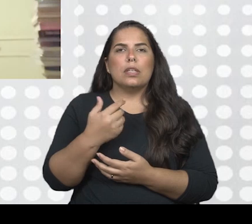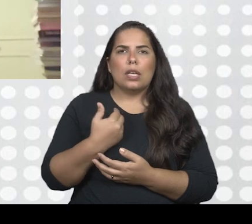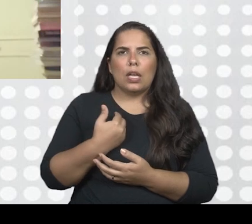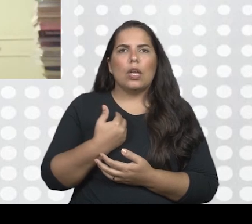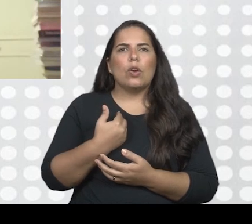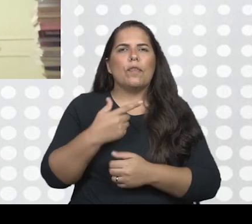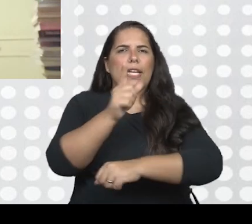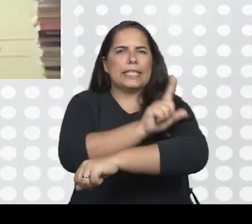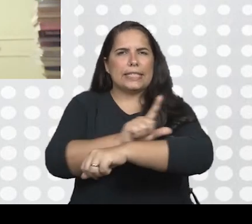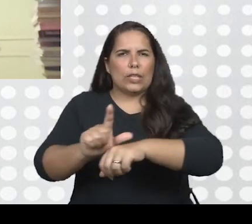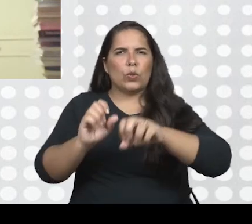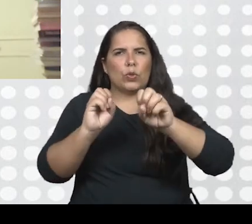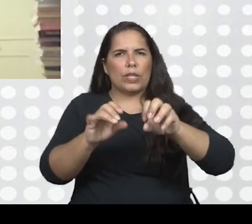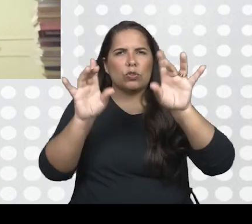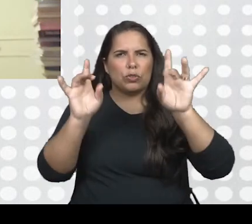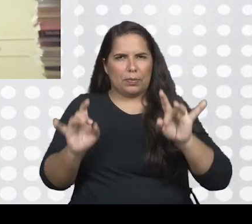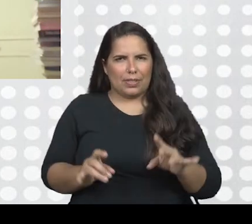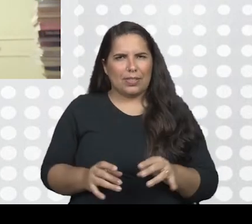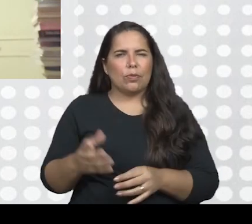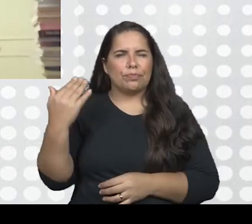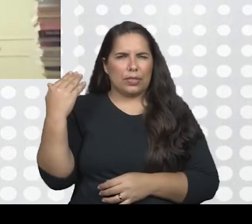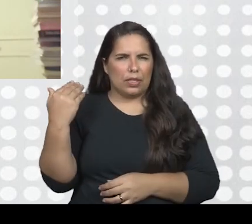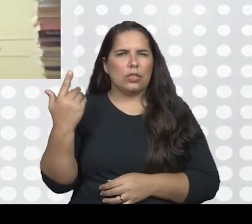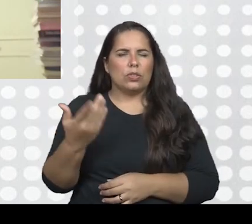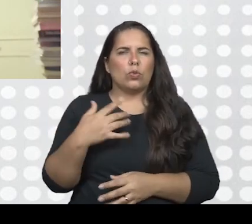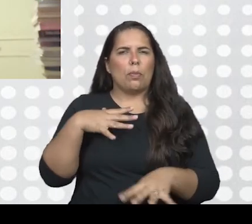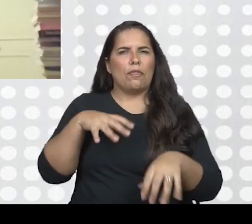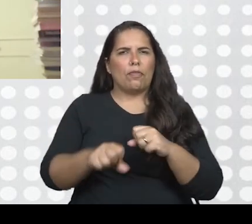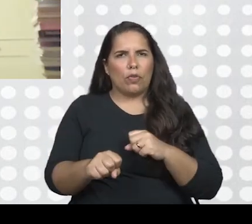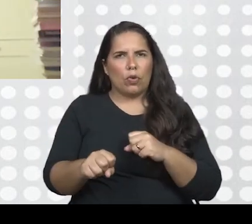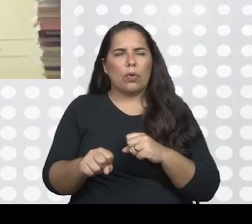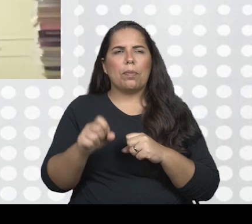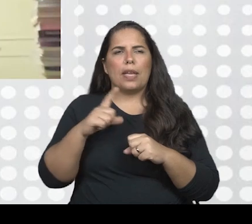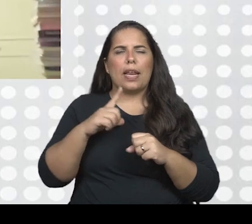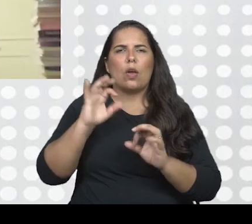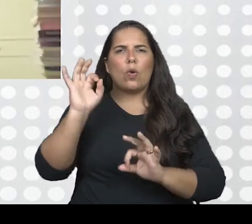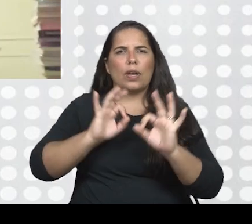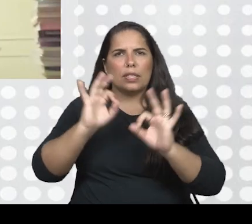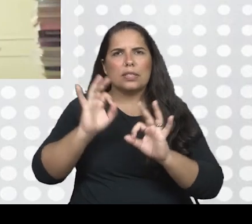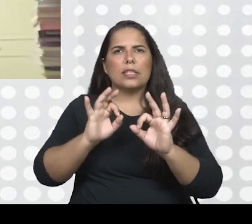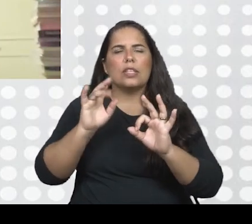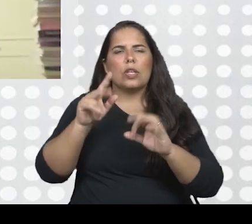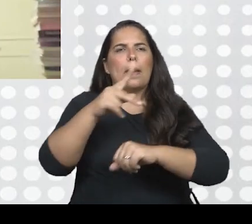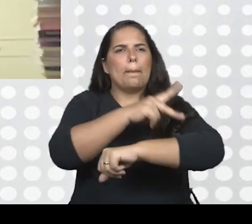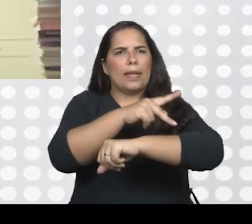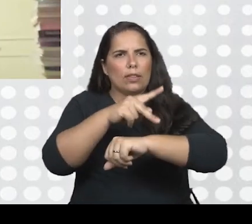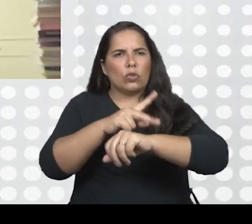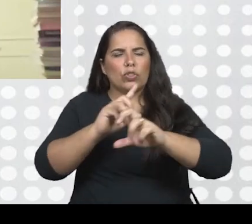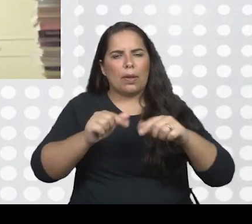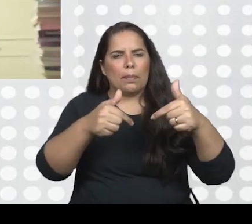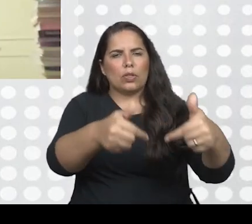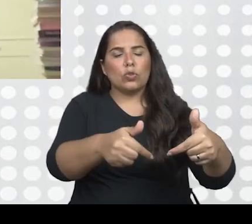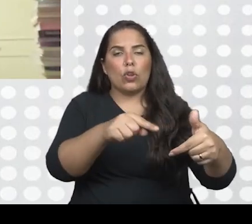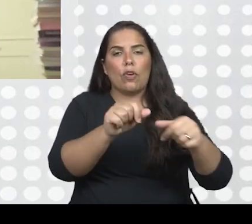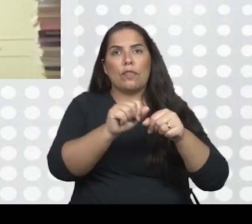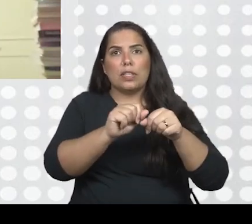Eu fiz licenciatura em Educação Especial. Naquela época, quando me formei, ela era dividida, assim como a pedagogia, em